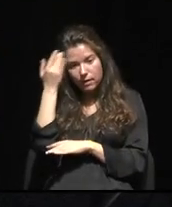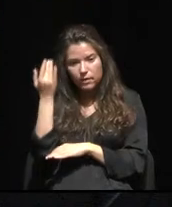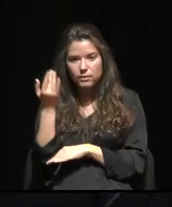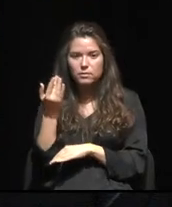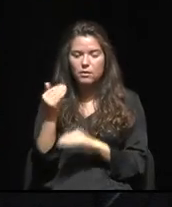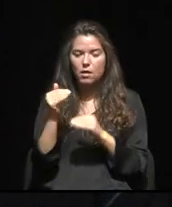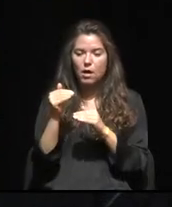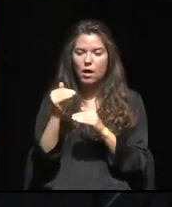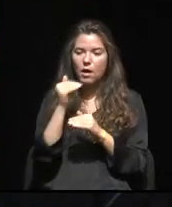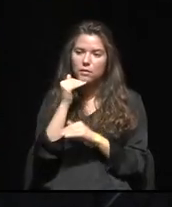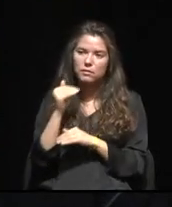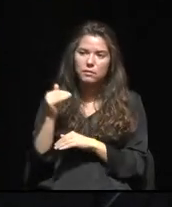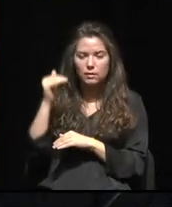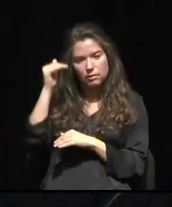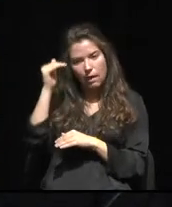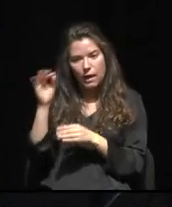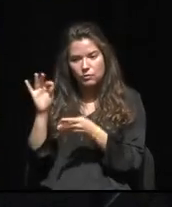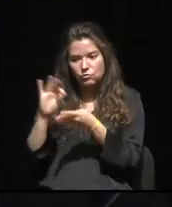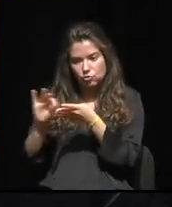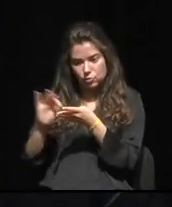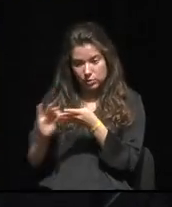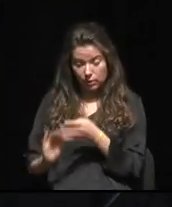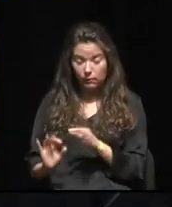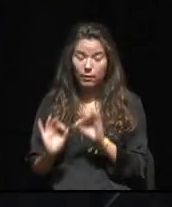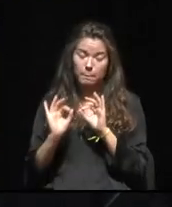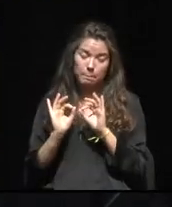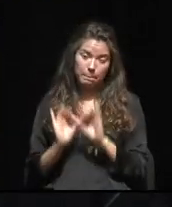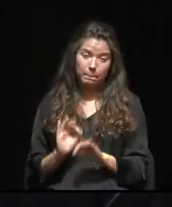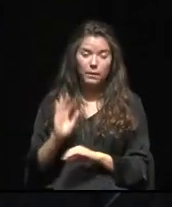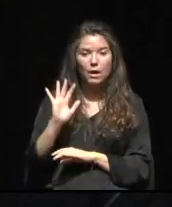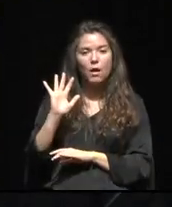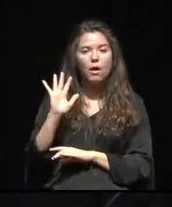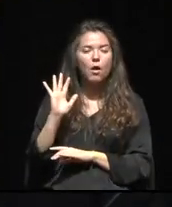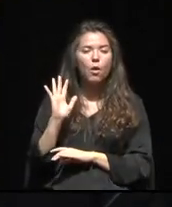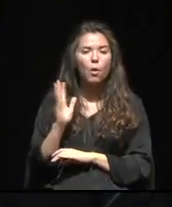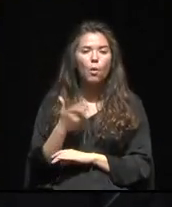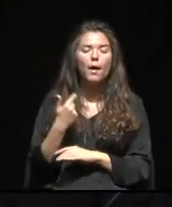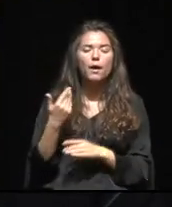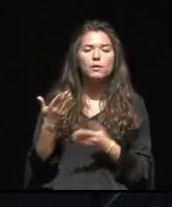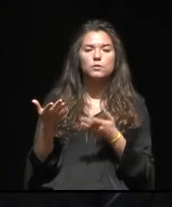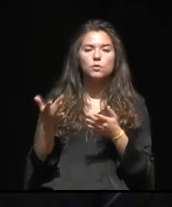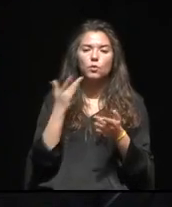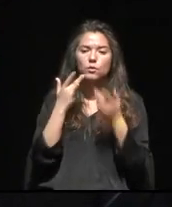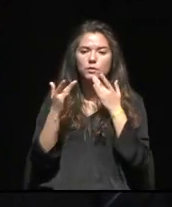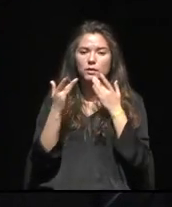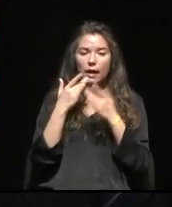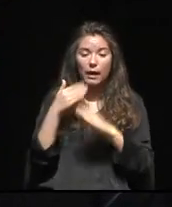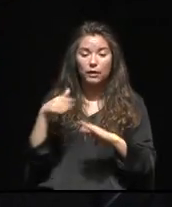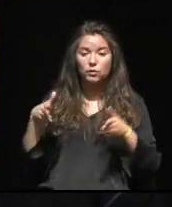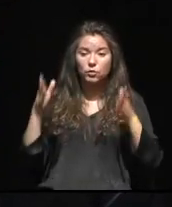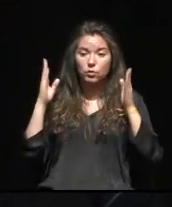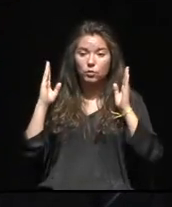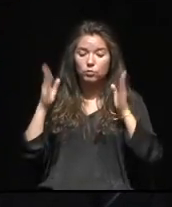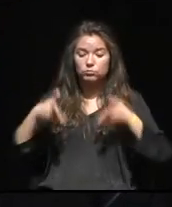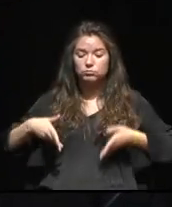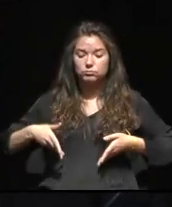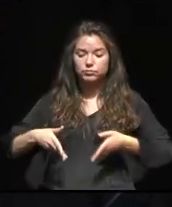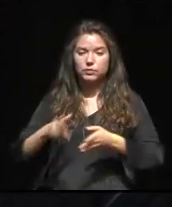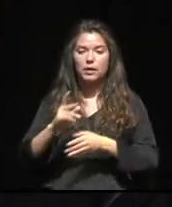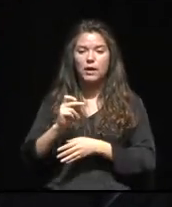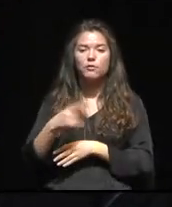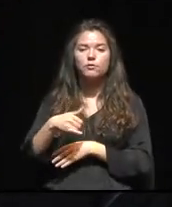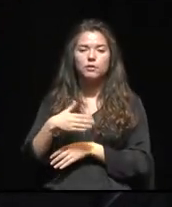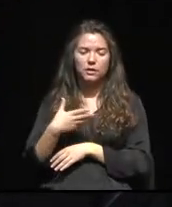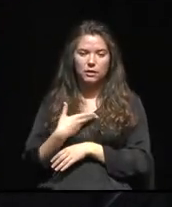escalões etários lembramos que já quando a inauguração do teatro Avenidas no bairro do Rego em 17 de Dezembro de